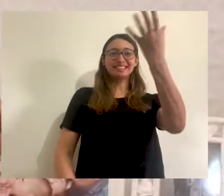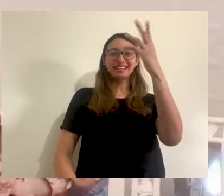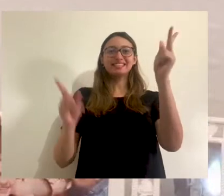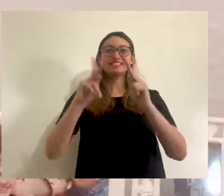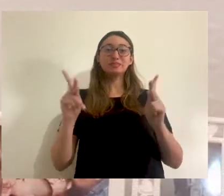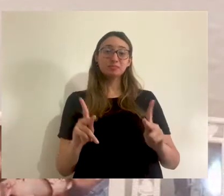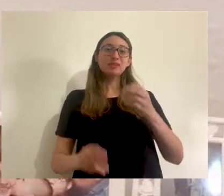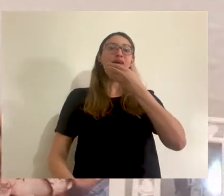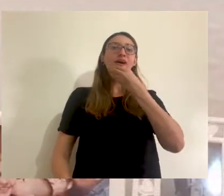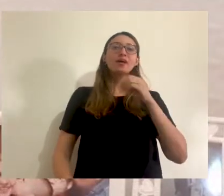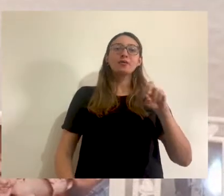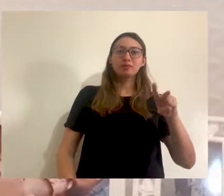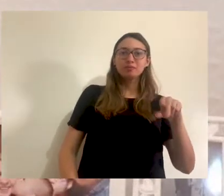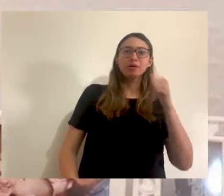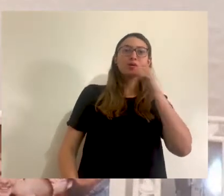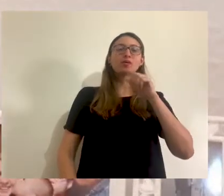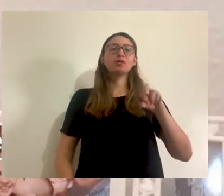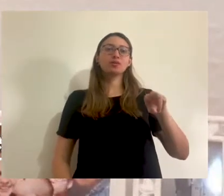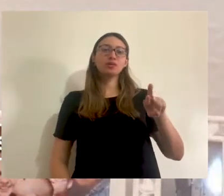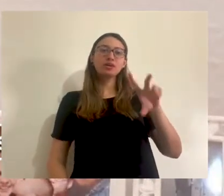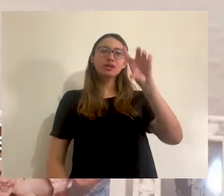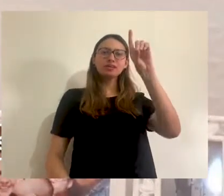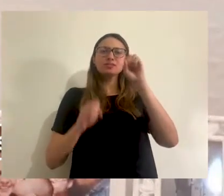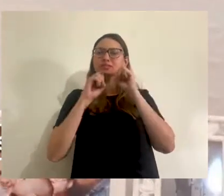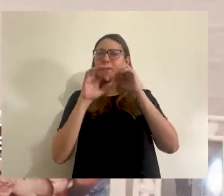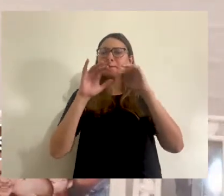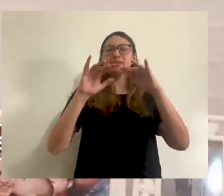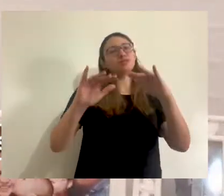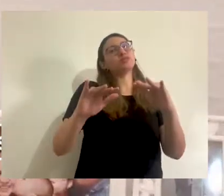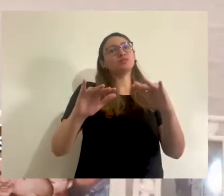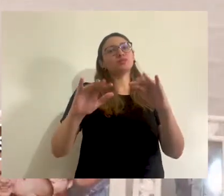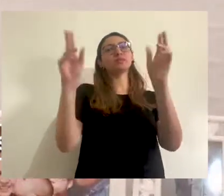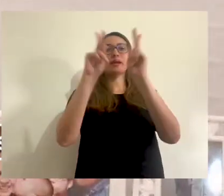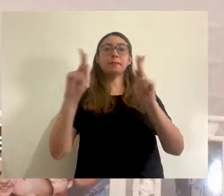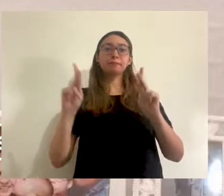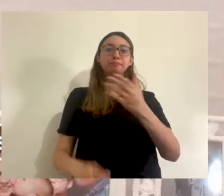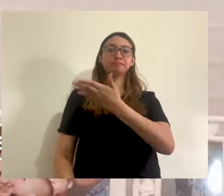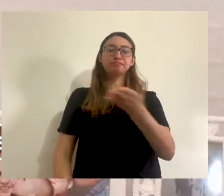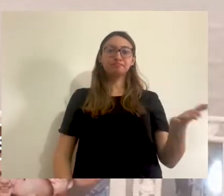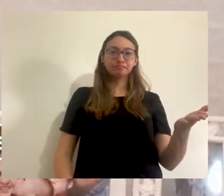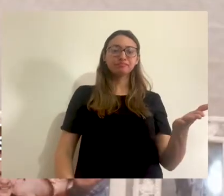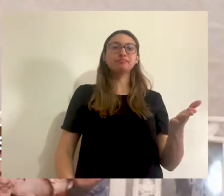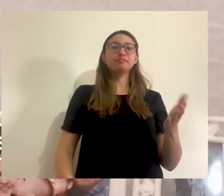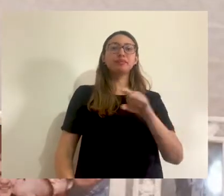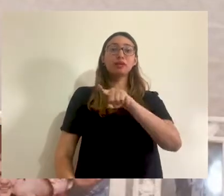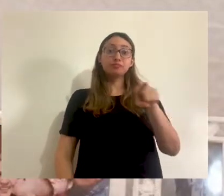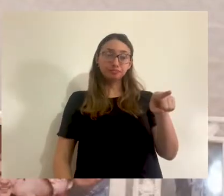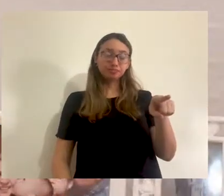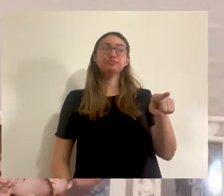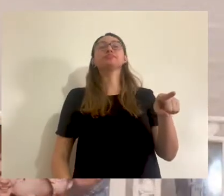Graça e paz, meu irmão, minha irmã, que Deus abençoe você e que a paz de Cristo esteja com você. Você que